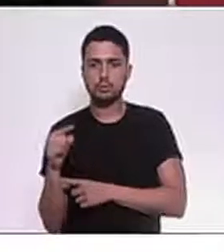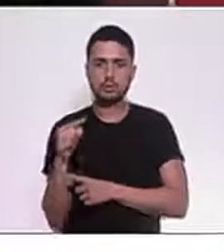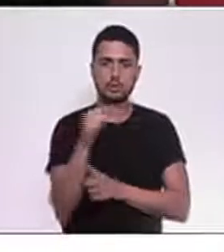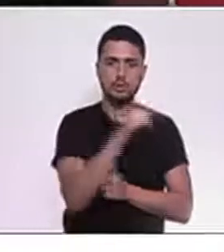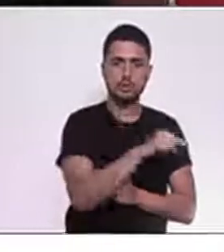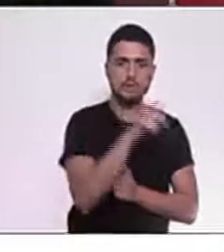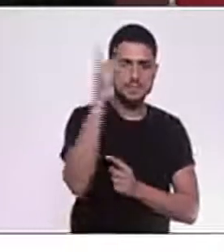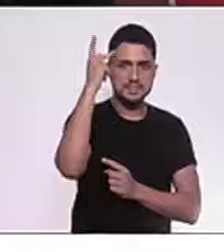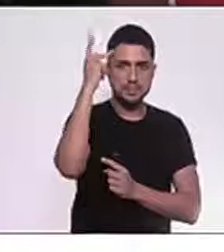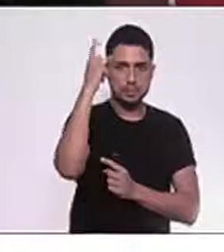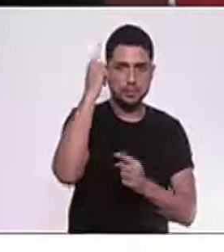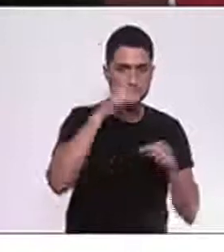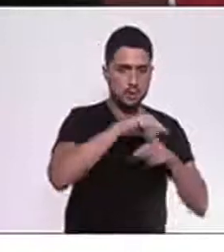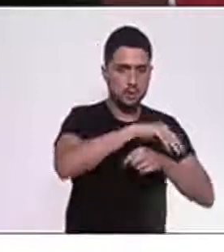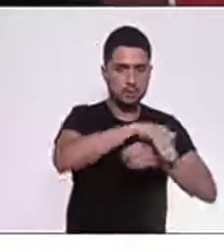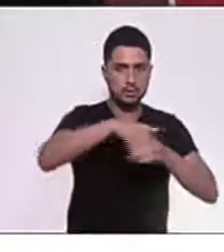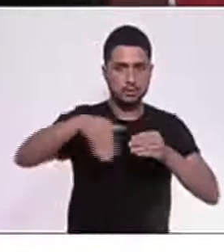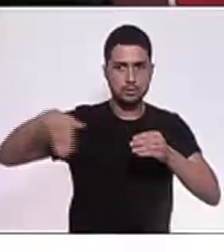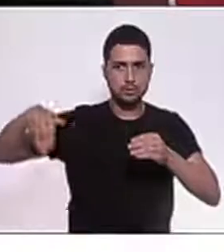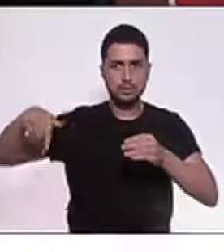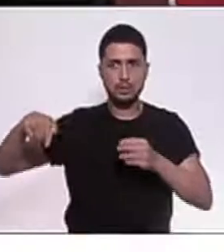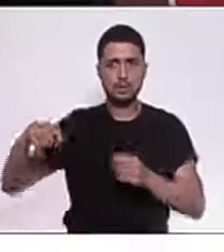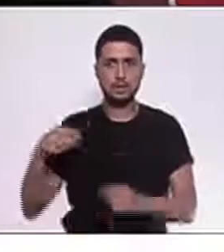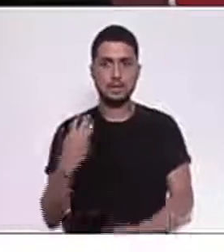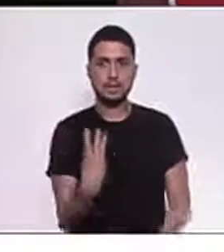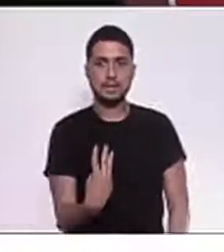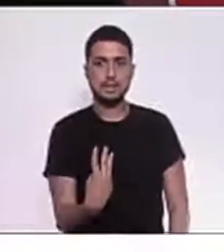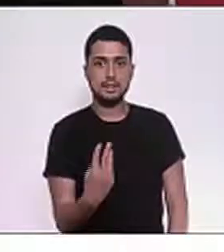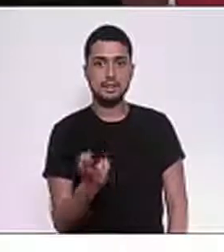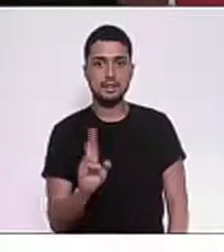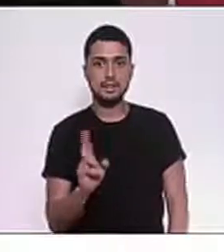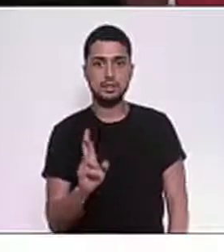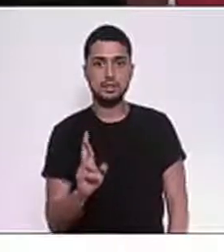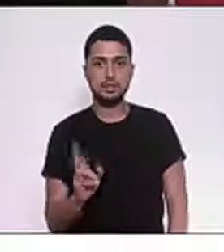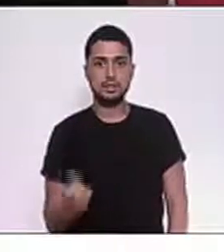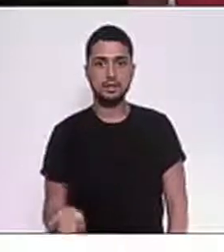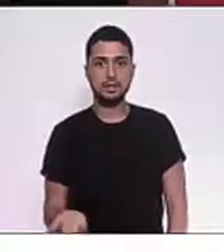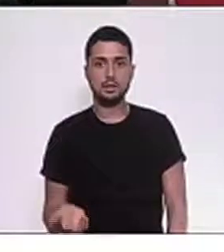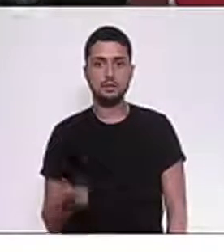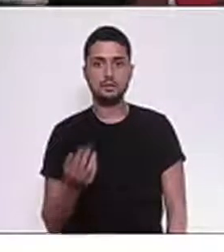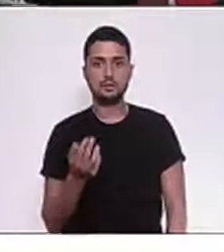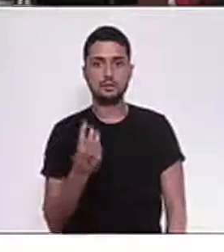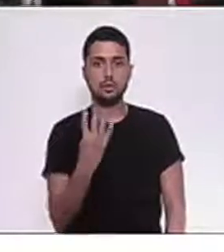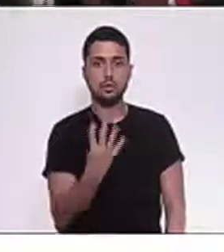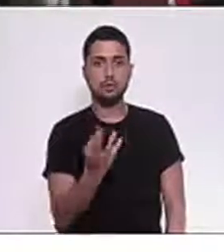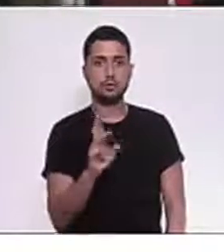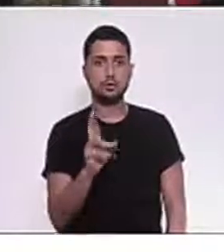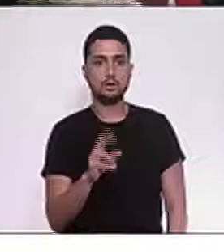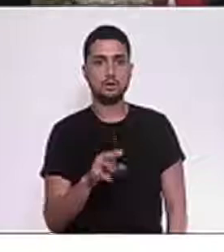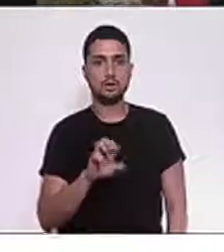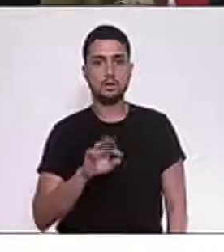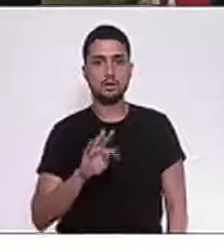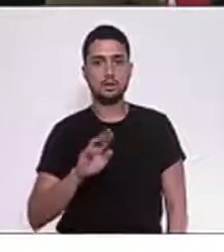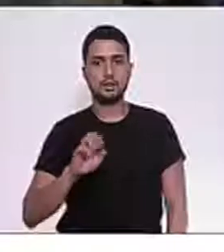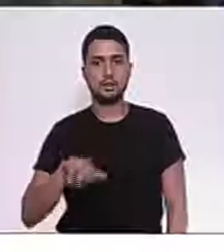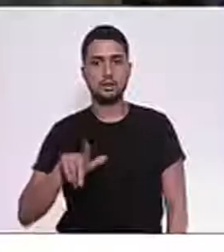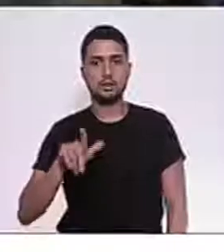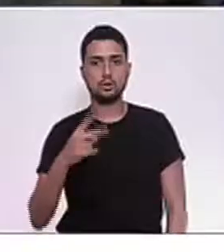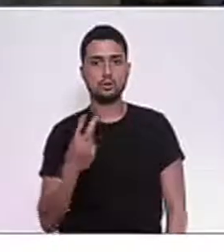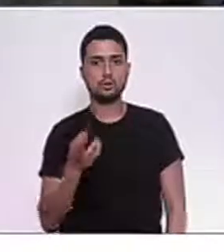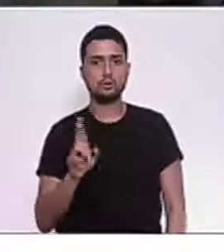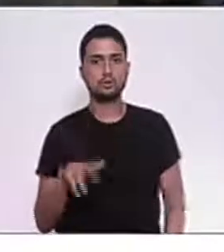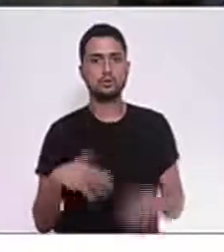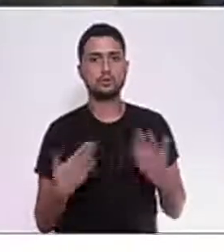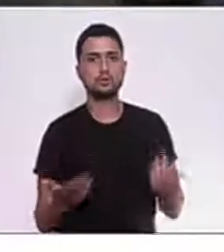de São Paulo, você vai encontrar a gasolina a R$ 3,99. O etanol a R$ 2,79.